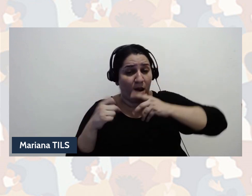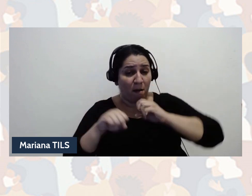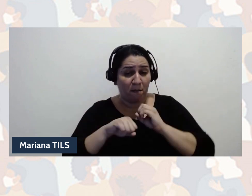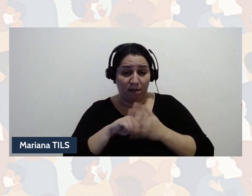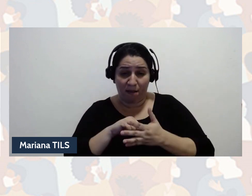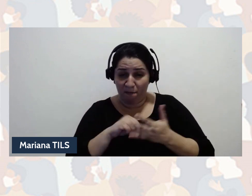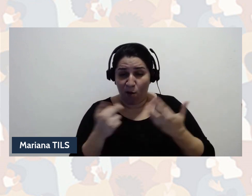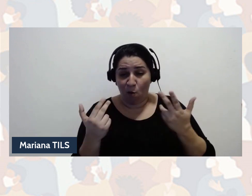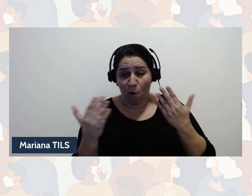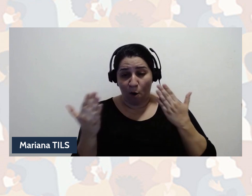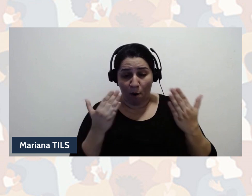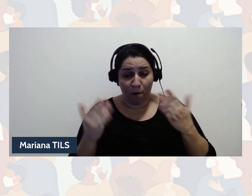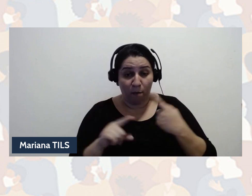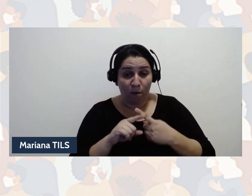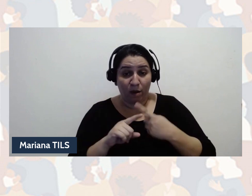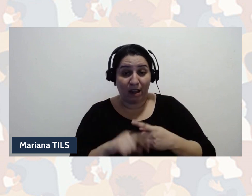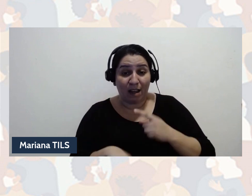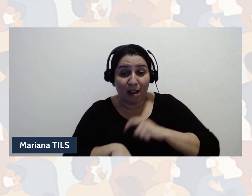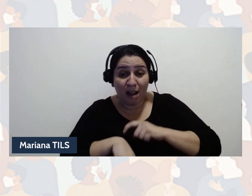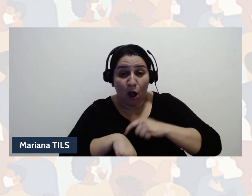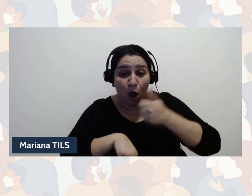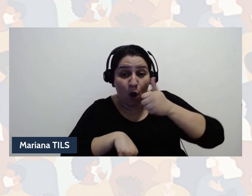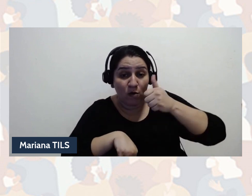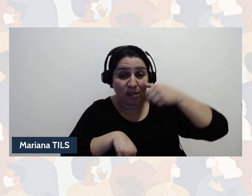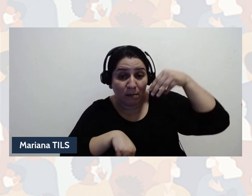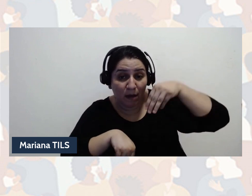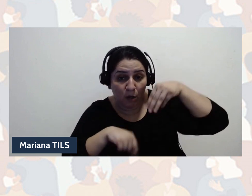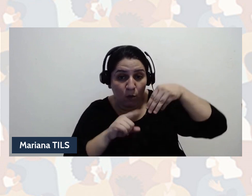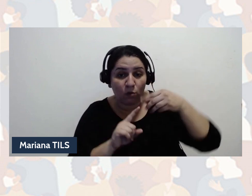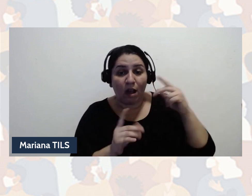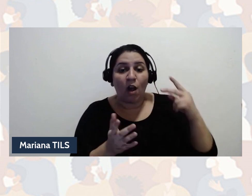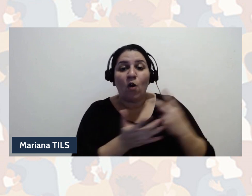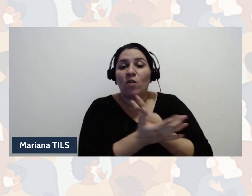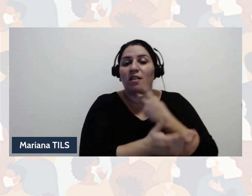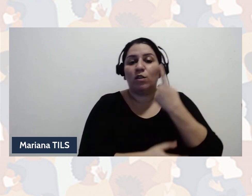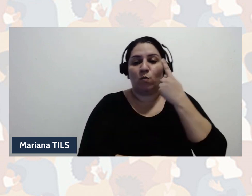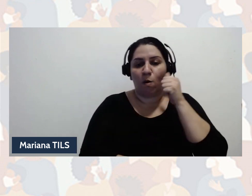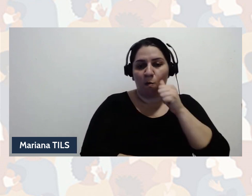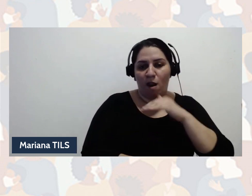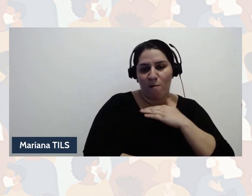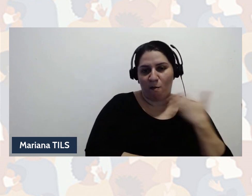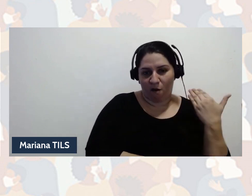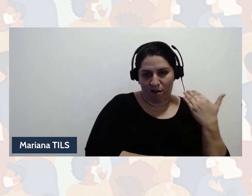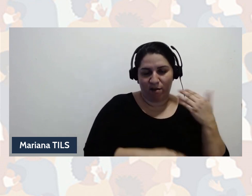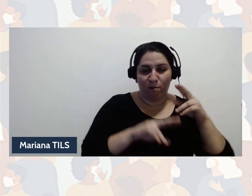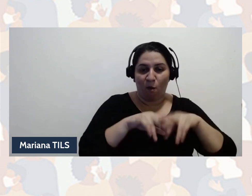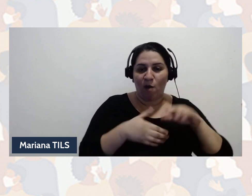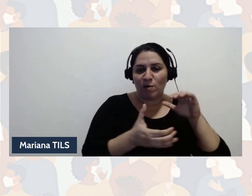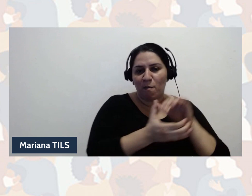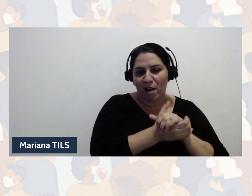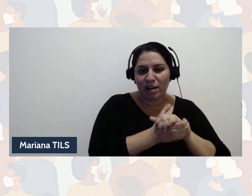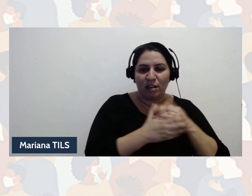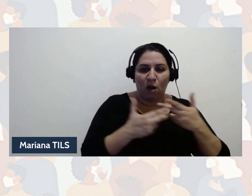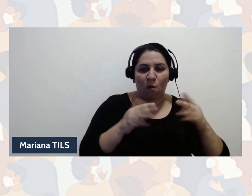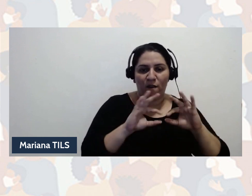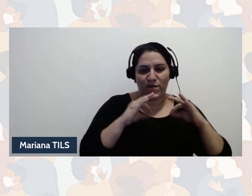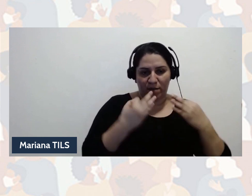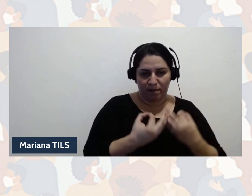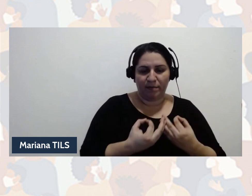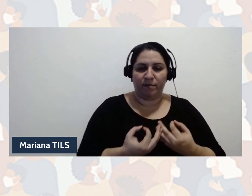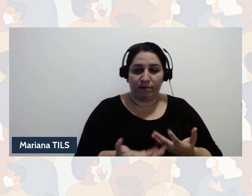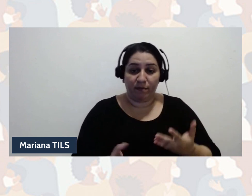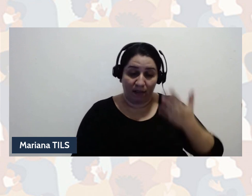cada 11 minutos por um parceiro ou membro da família. A pandemia da Covid matou